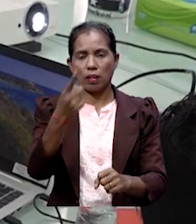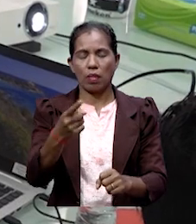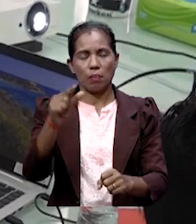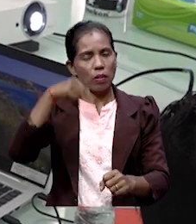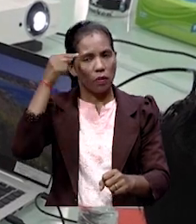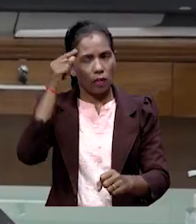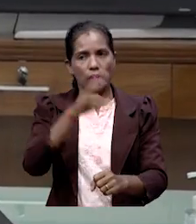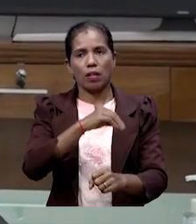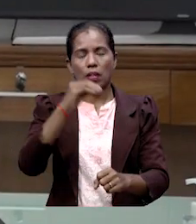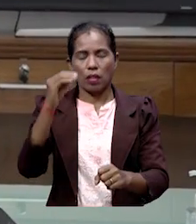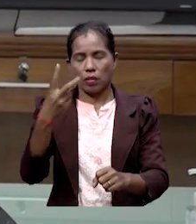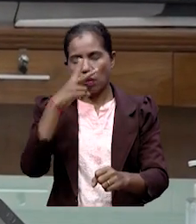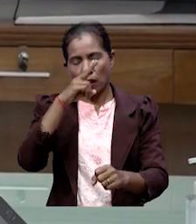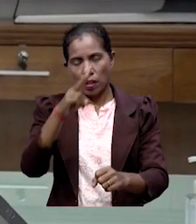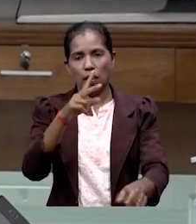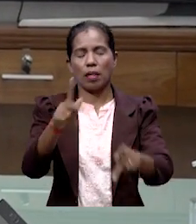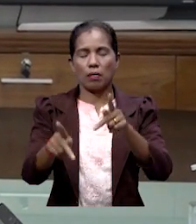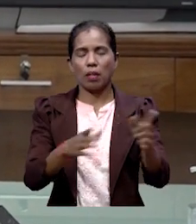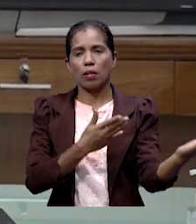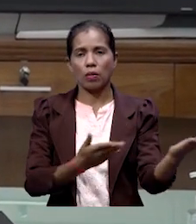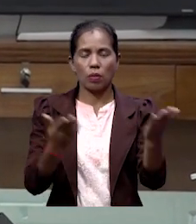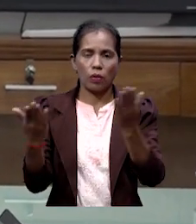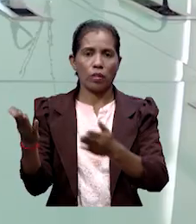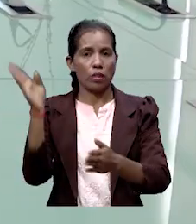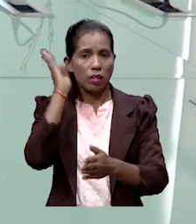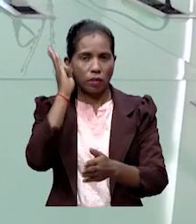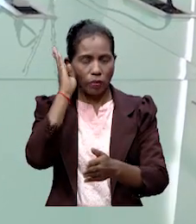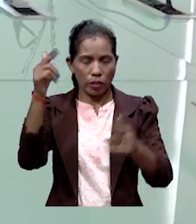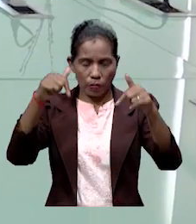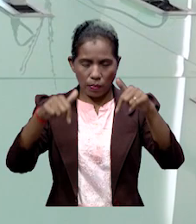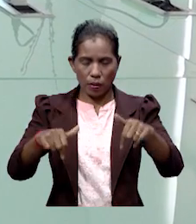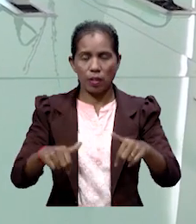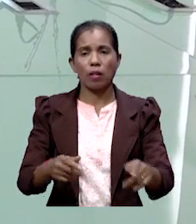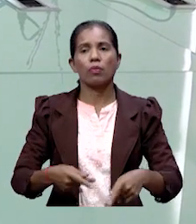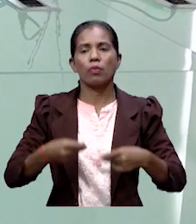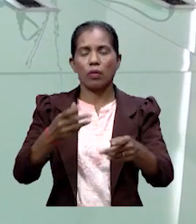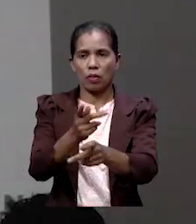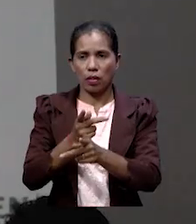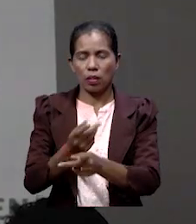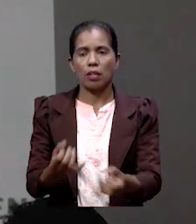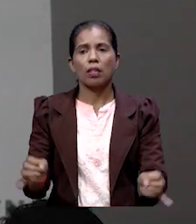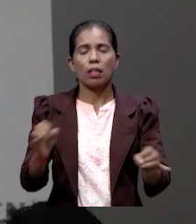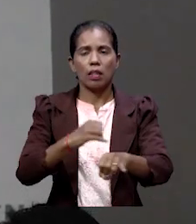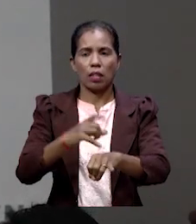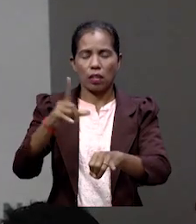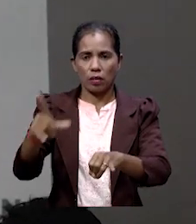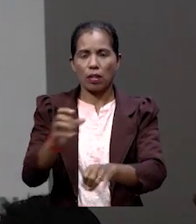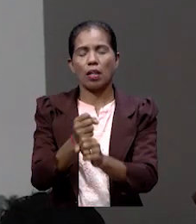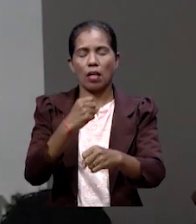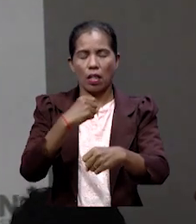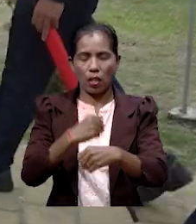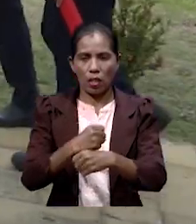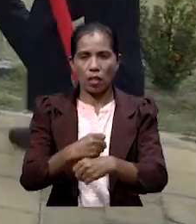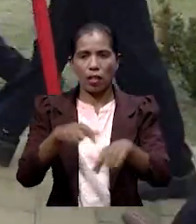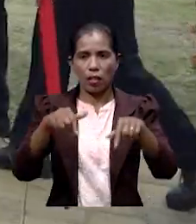governo atucontrola no bando importação cerveja. Não for proteção para a empresa internacional Eneken, nem behalo